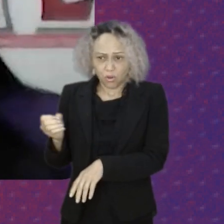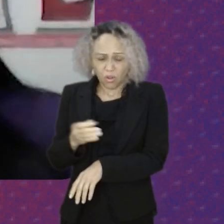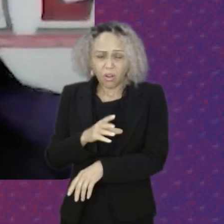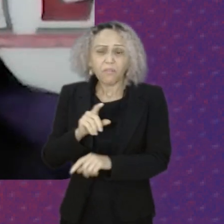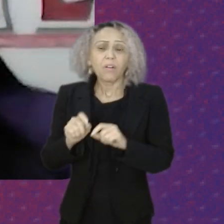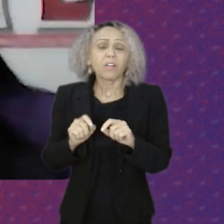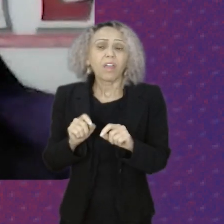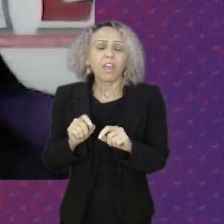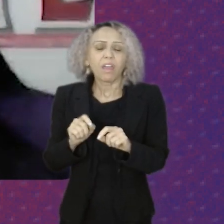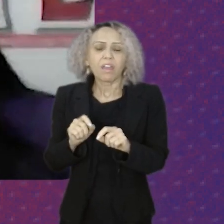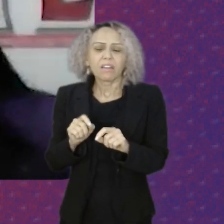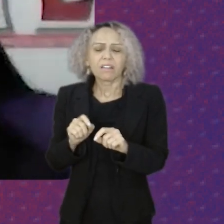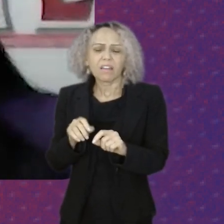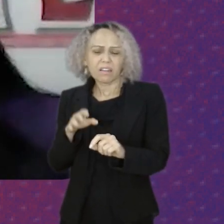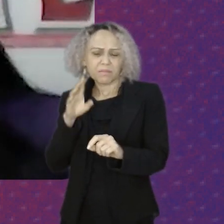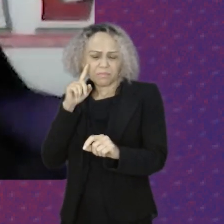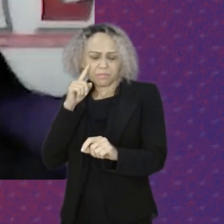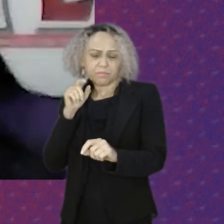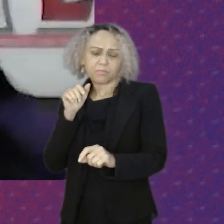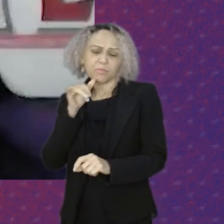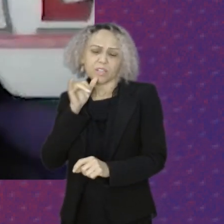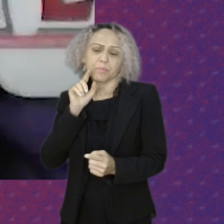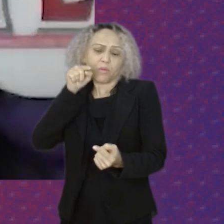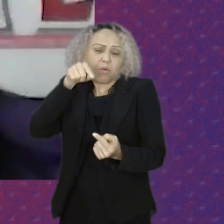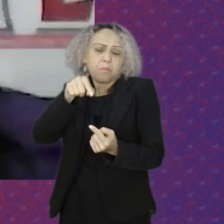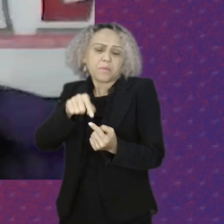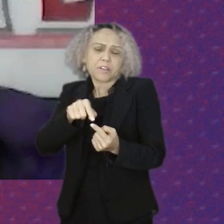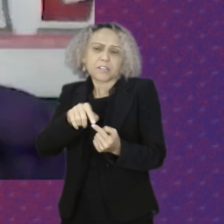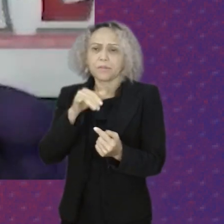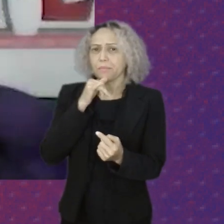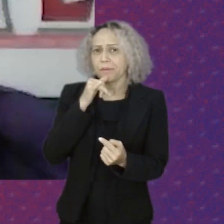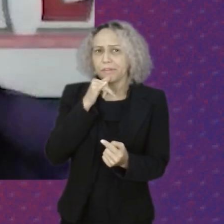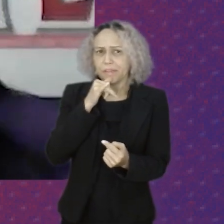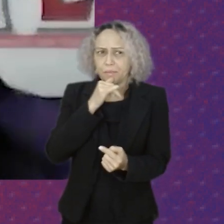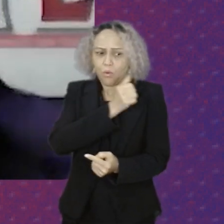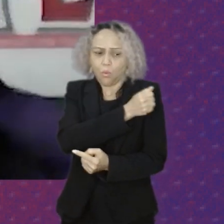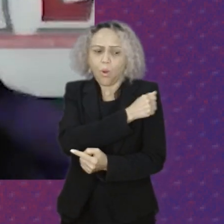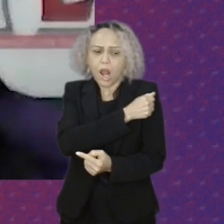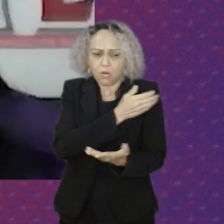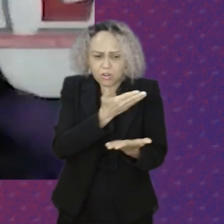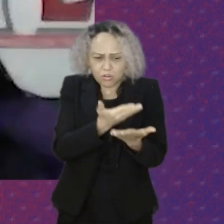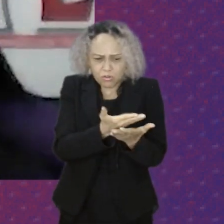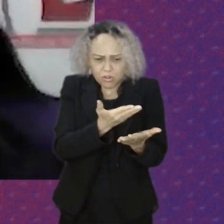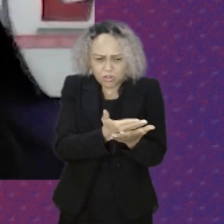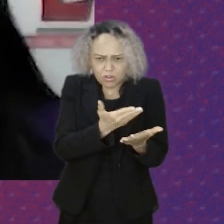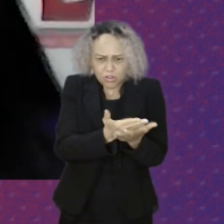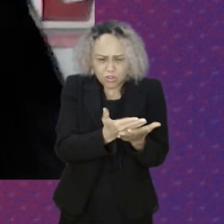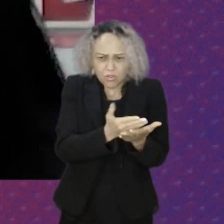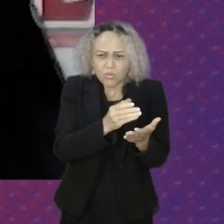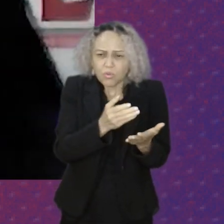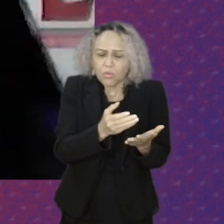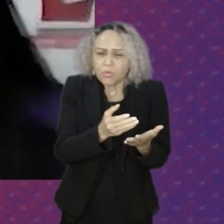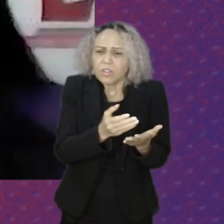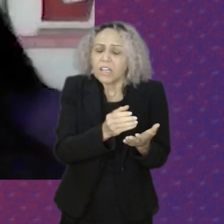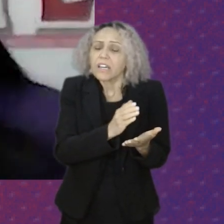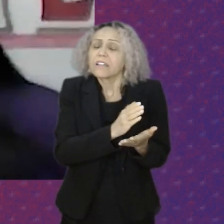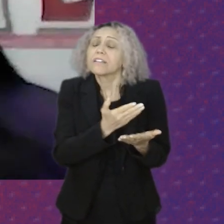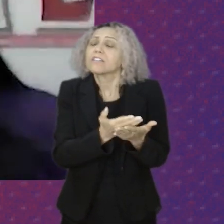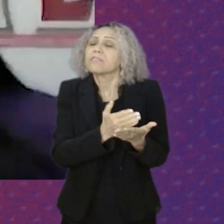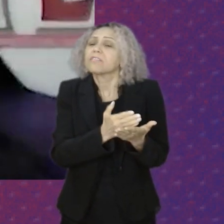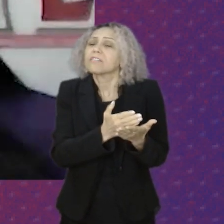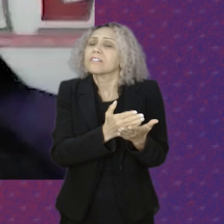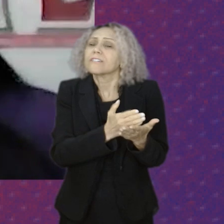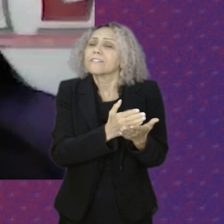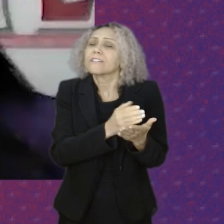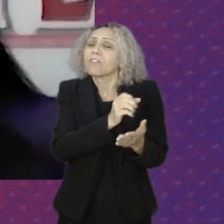preciso você estudar e já ir para o mercado de trabalho. E o mercado de trabalho, ele não cabe